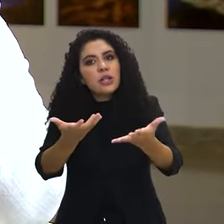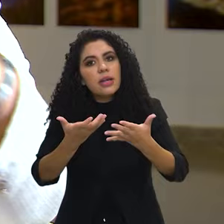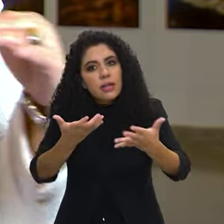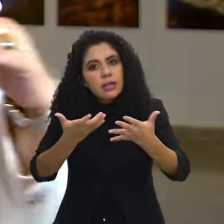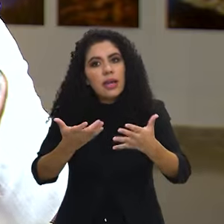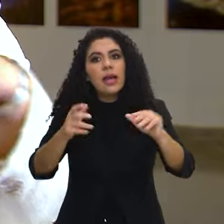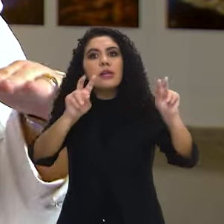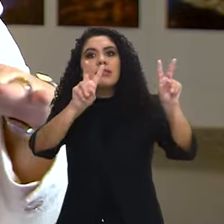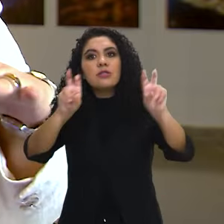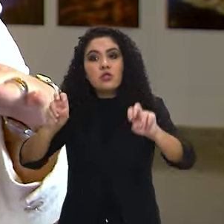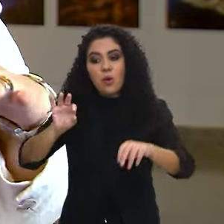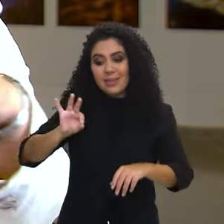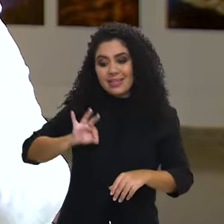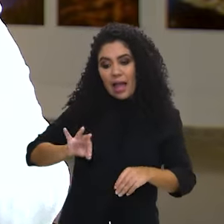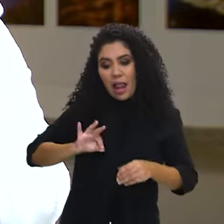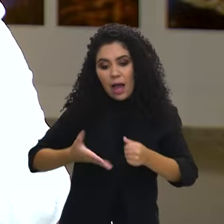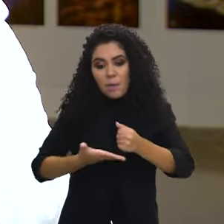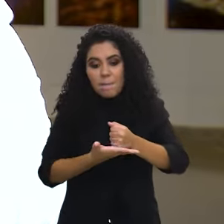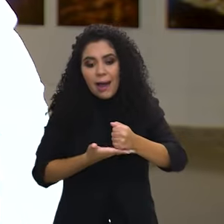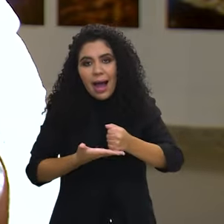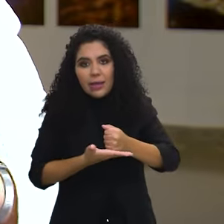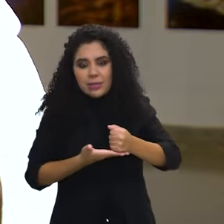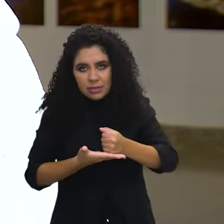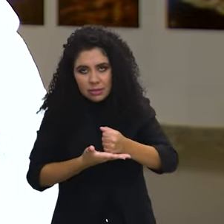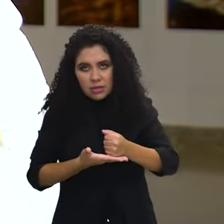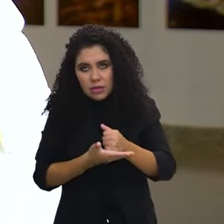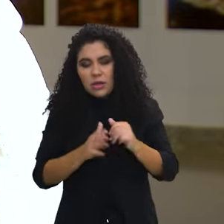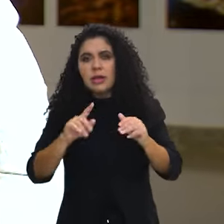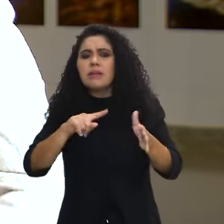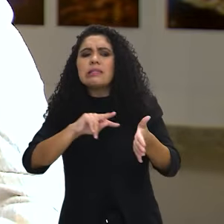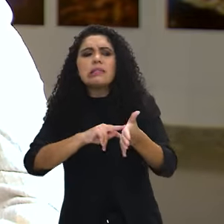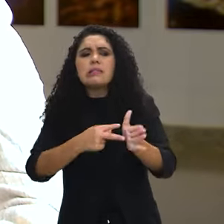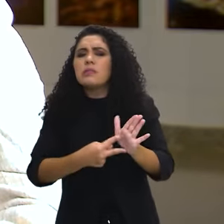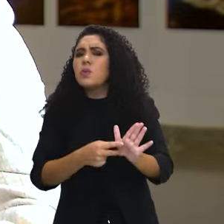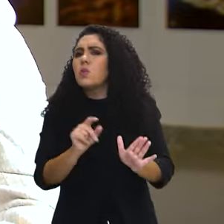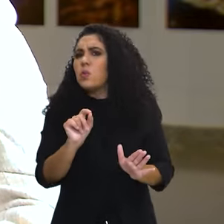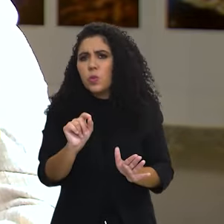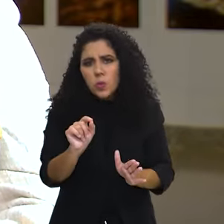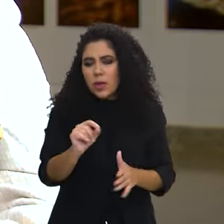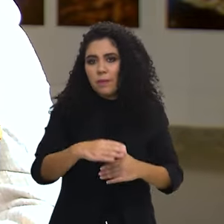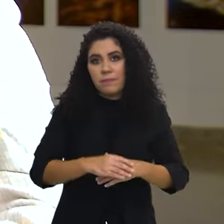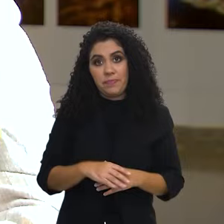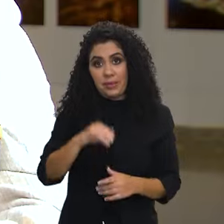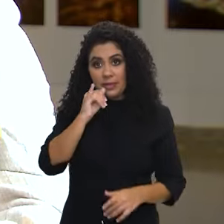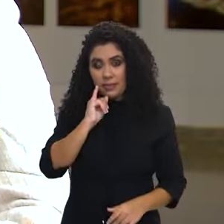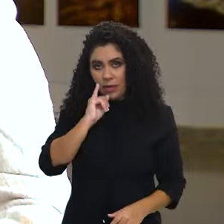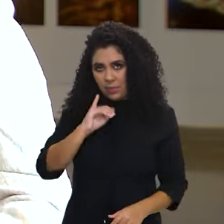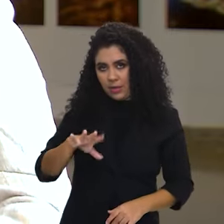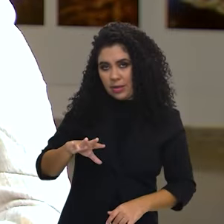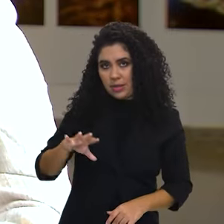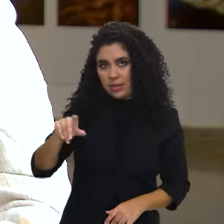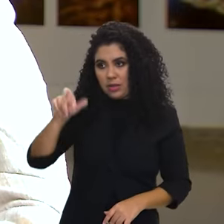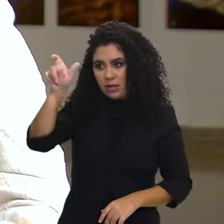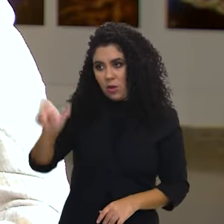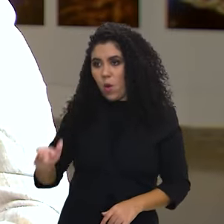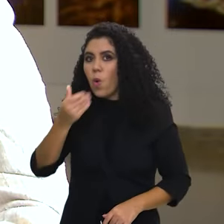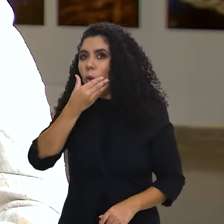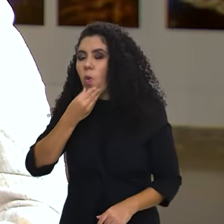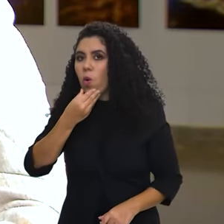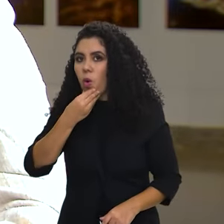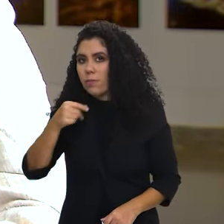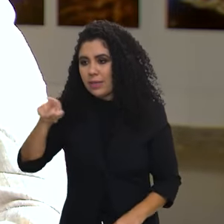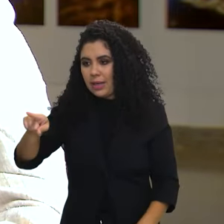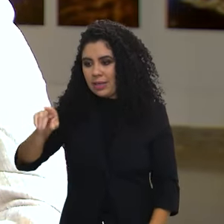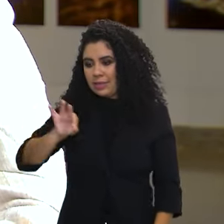discutir o salário base né Então veja bem o que que isso significa a cada R 1000 que um homem